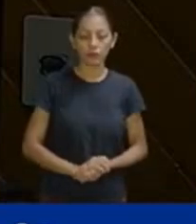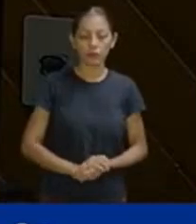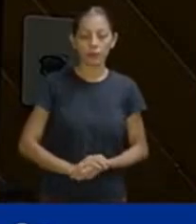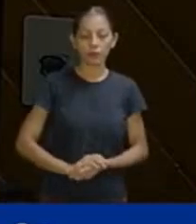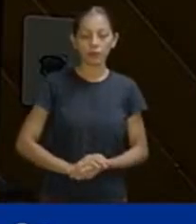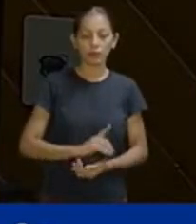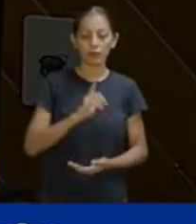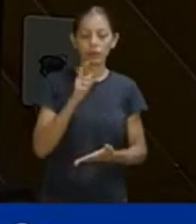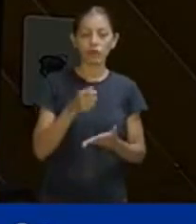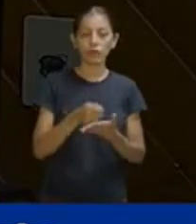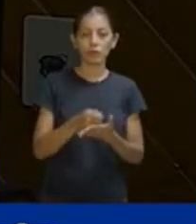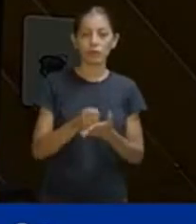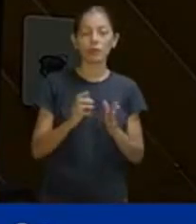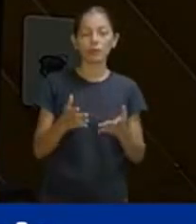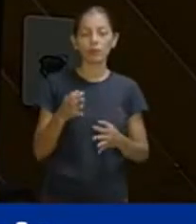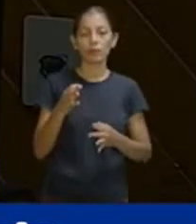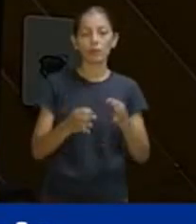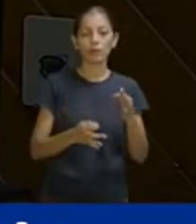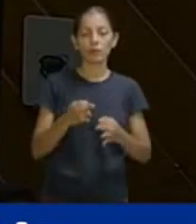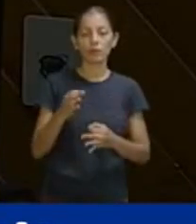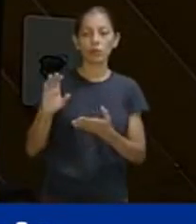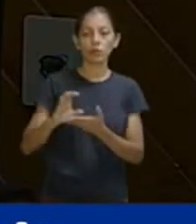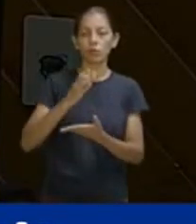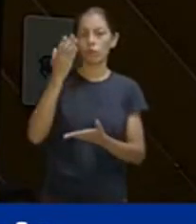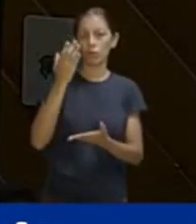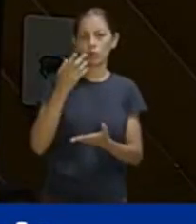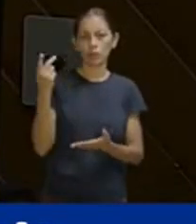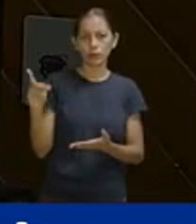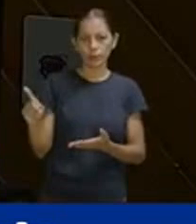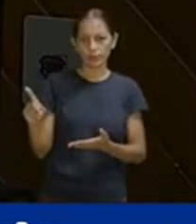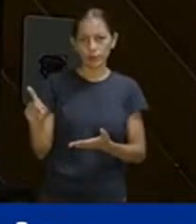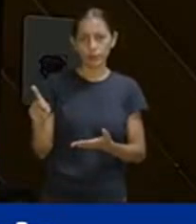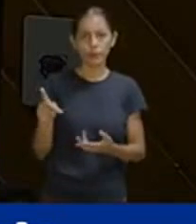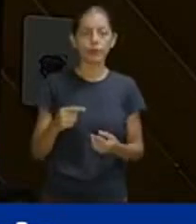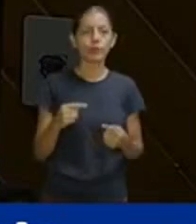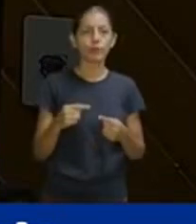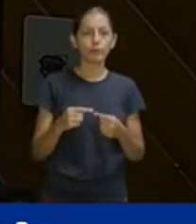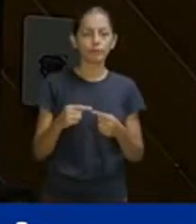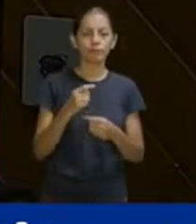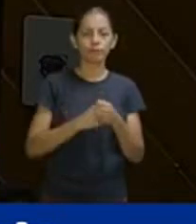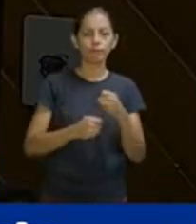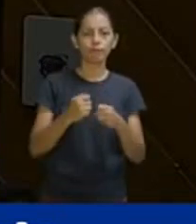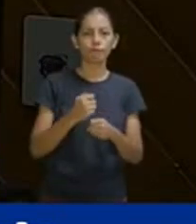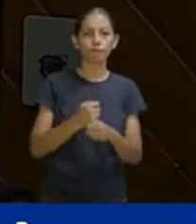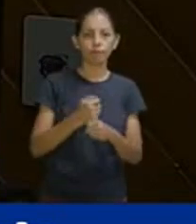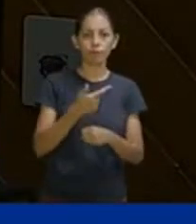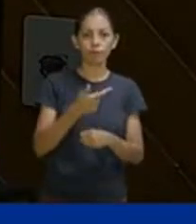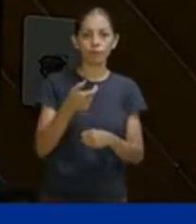inconstitucionalidade da decisão que julgou suas contas de campanha das eleições de 2020 como não